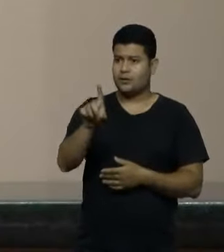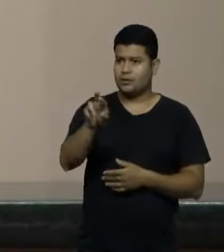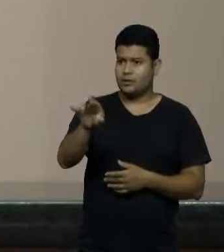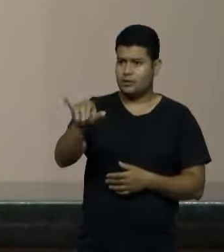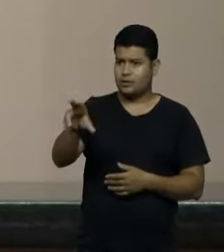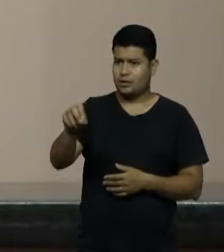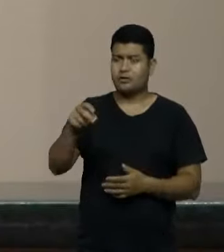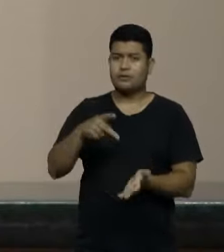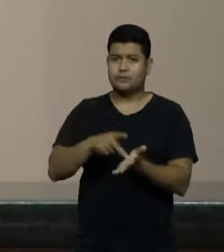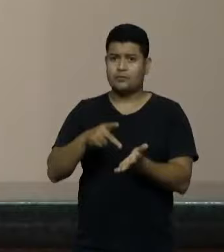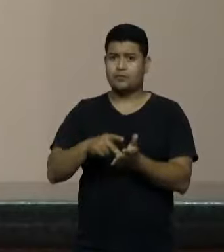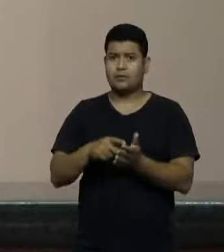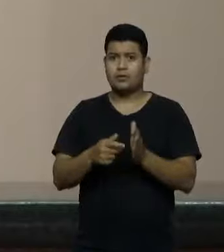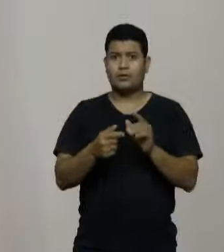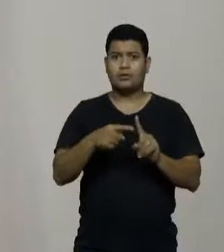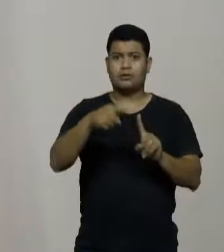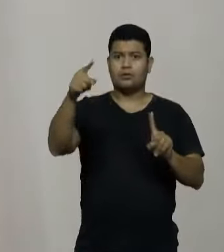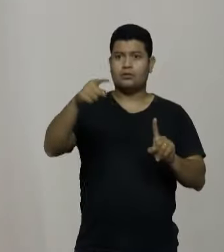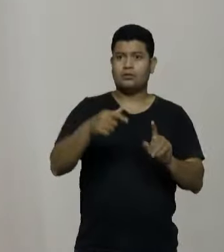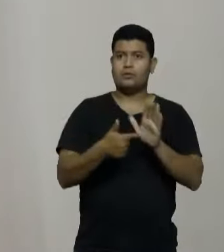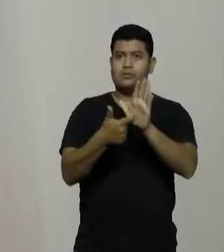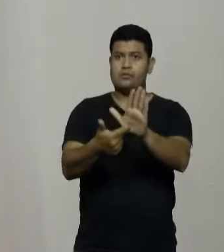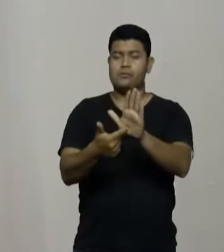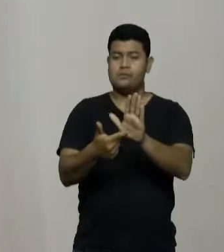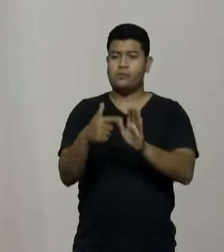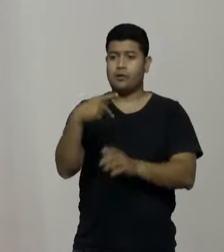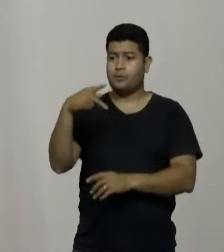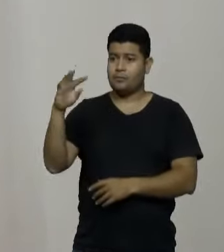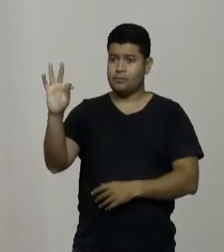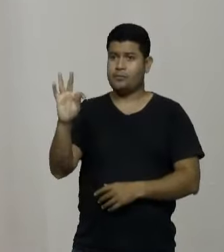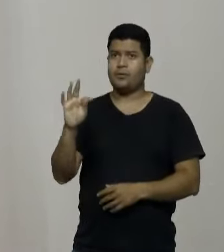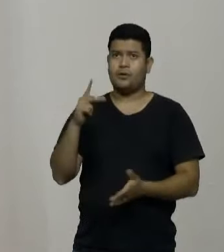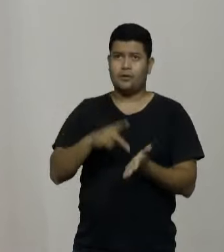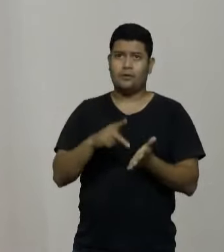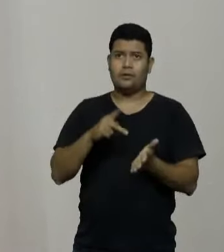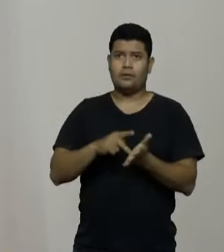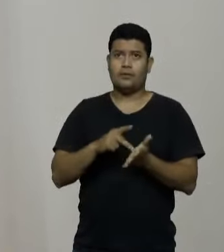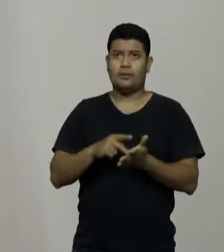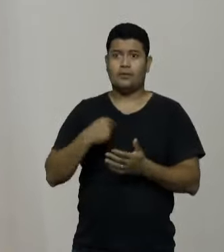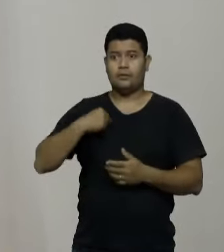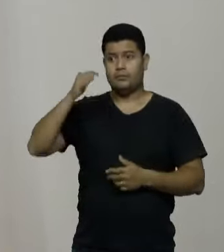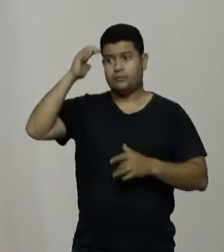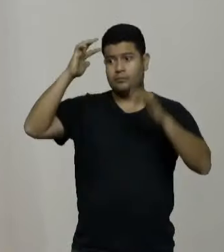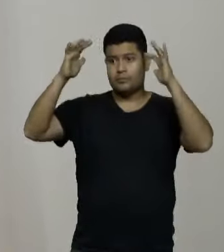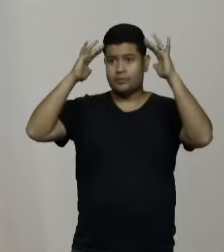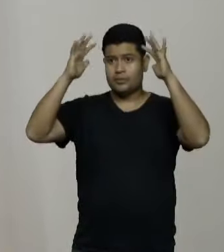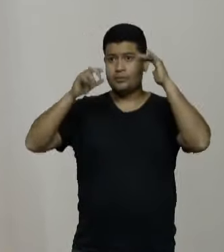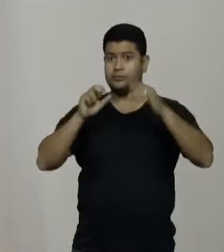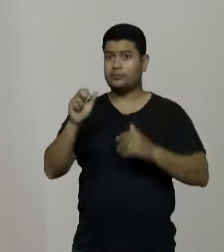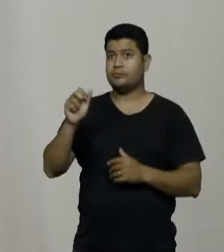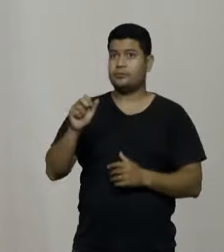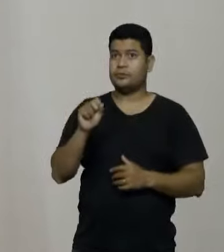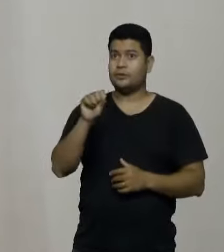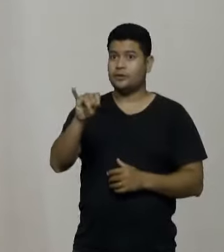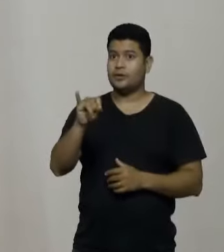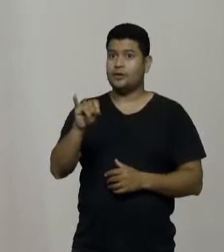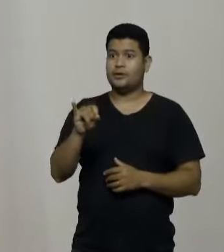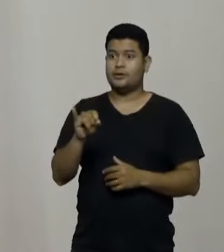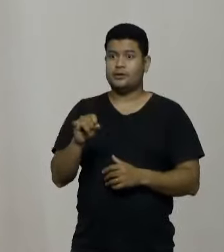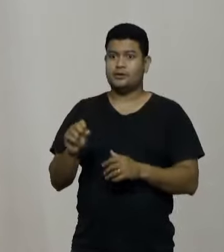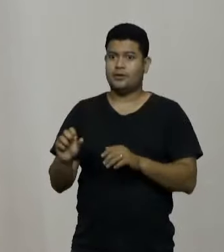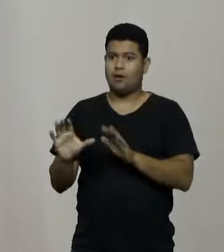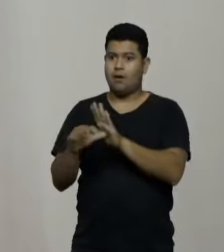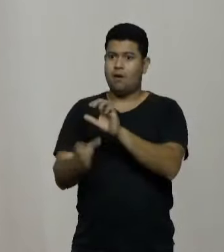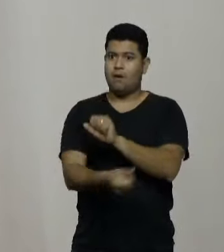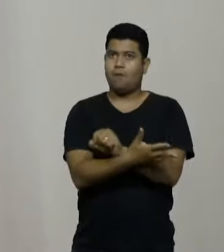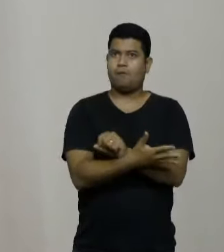Os números que Vossas Excelências mostraram ali do PT são verdadeiros. Eu fico pensando, imagina se vocês não roubassem tanto,